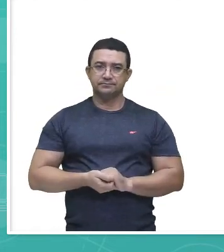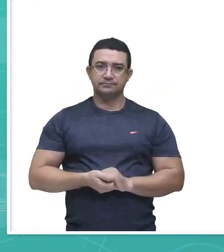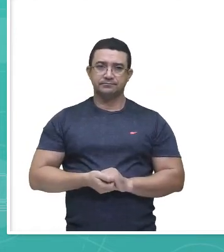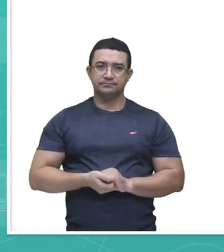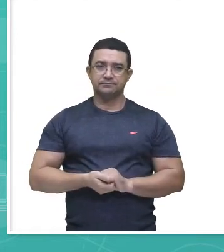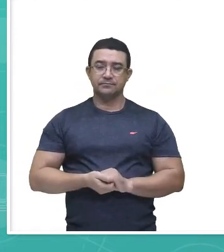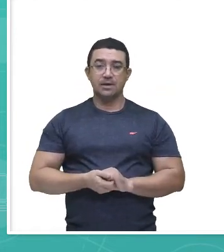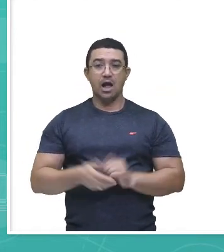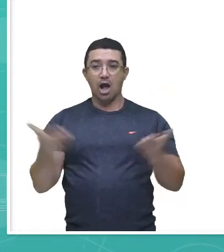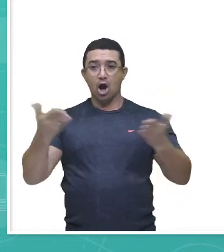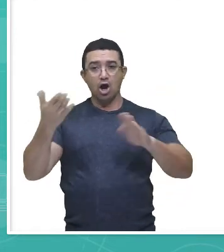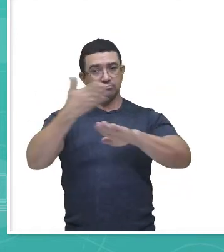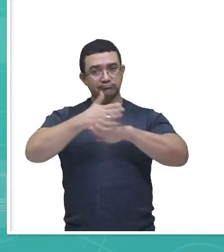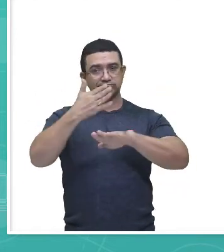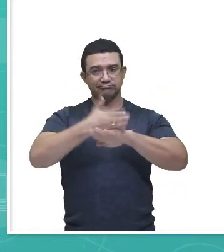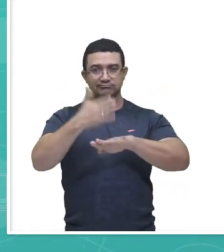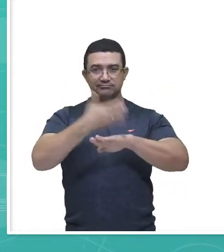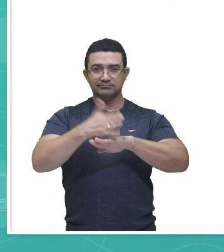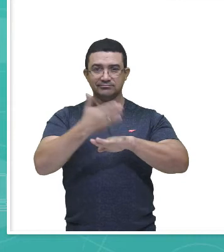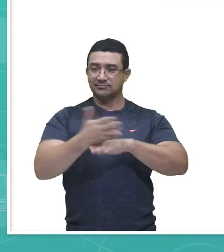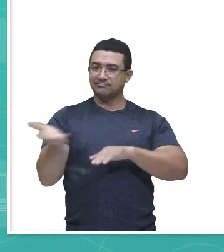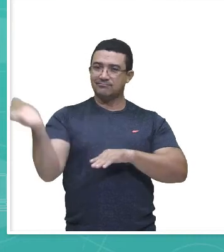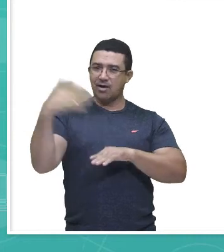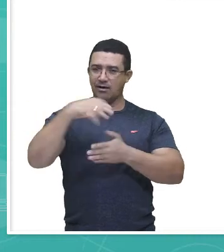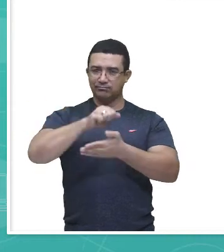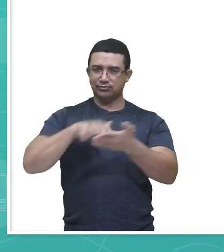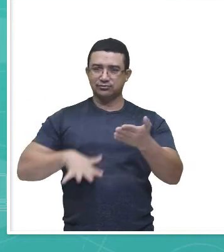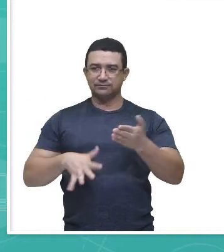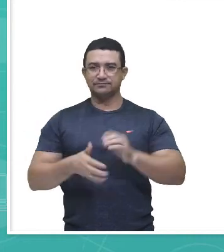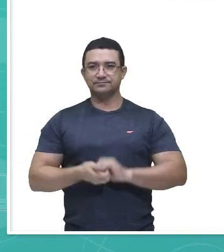vamos exercitar um pouquinho? Vamos para a nossa DLI.